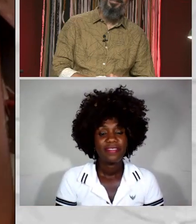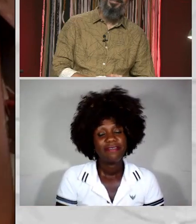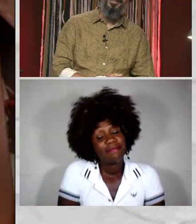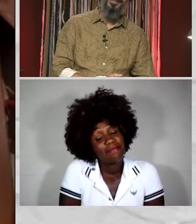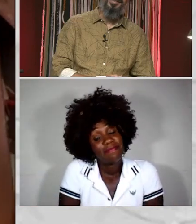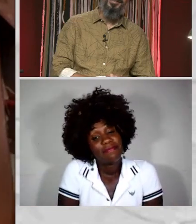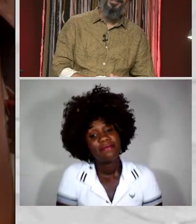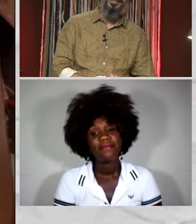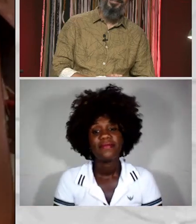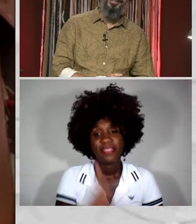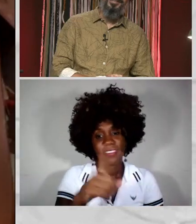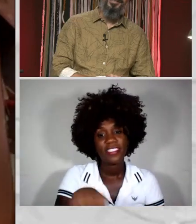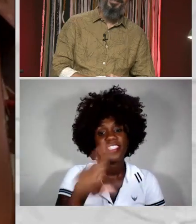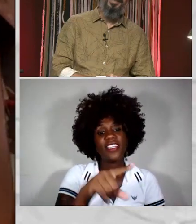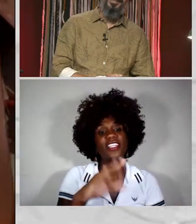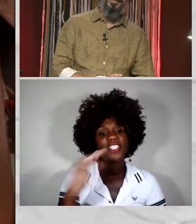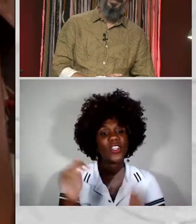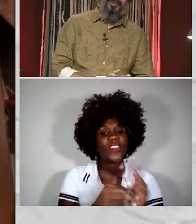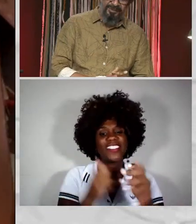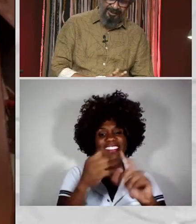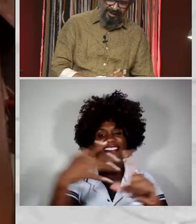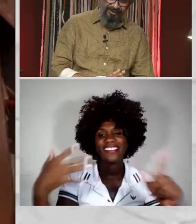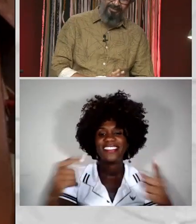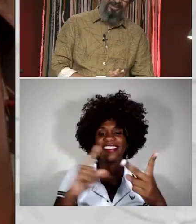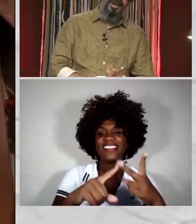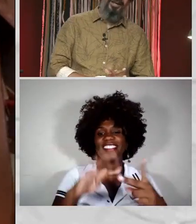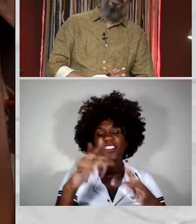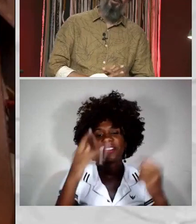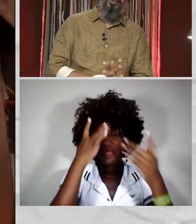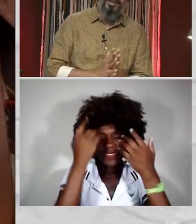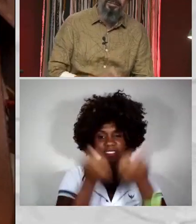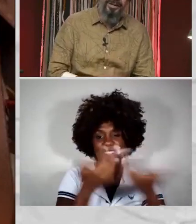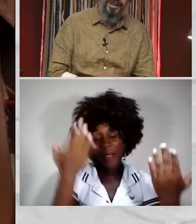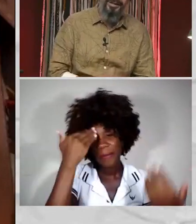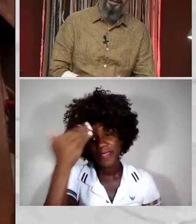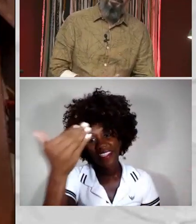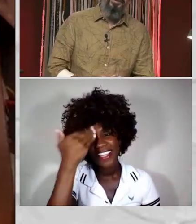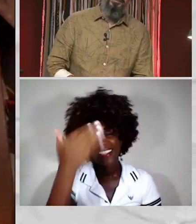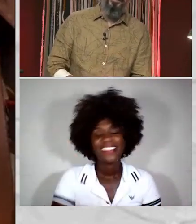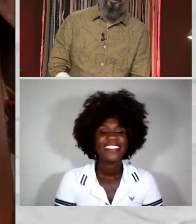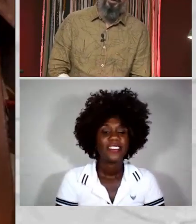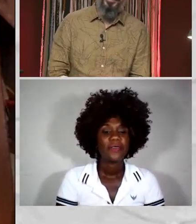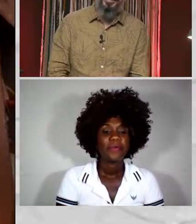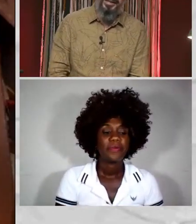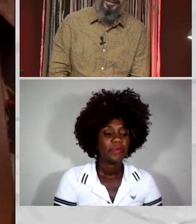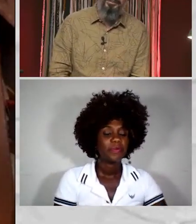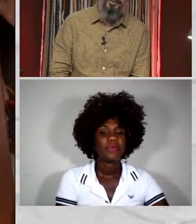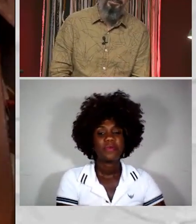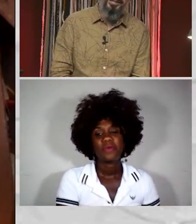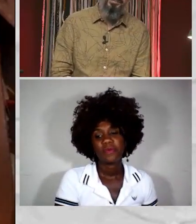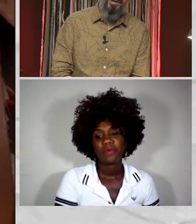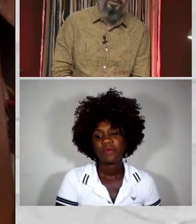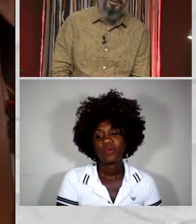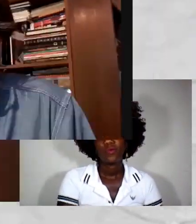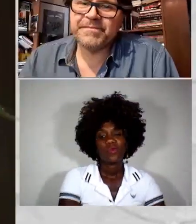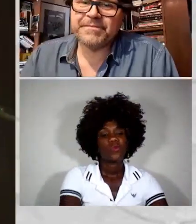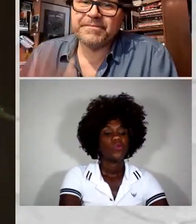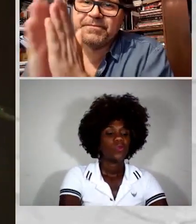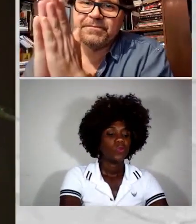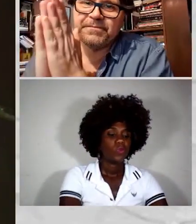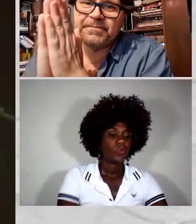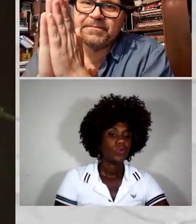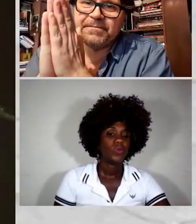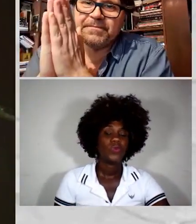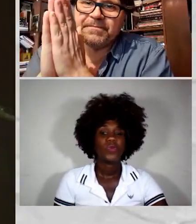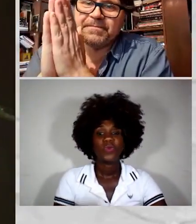para vocês todos e todas e todes. Obrigado, irmão, obrigado pelo aceite, por participar com a gente,